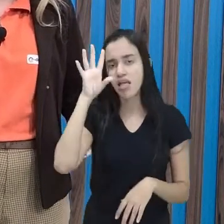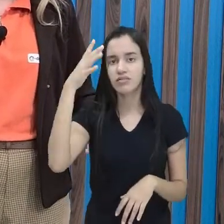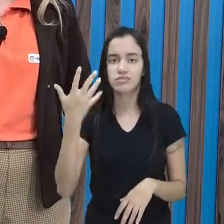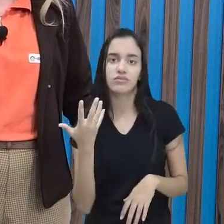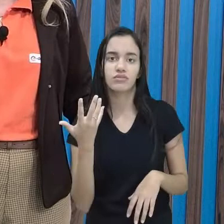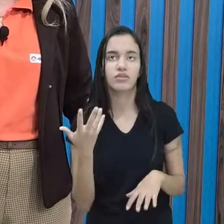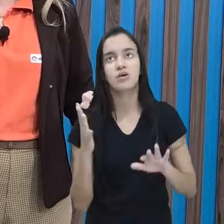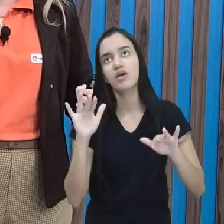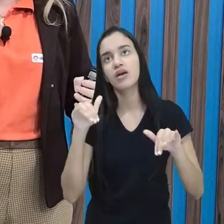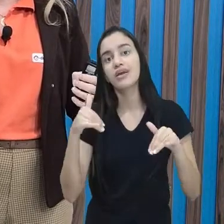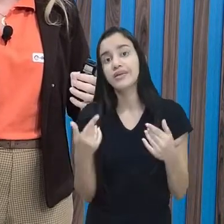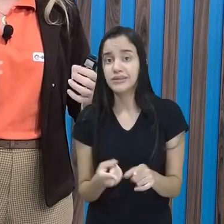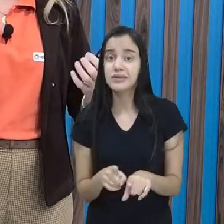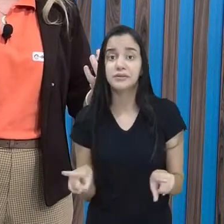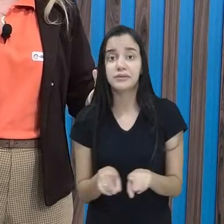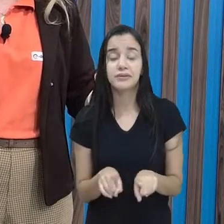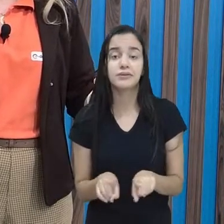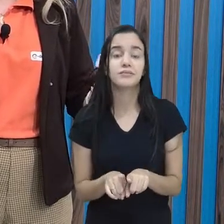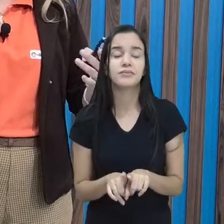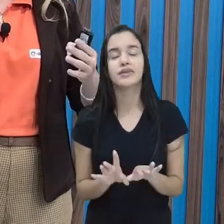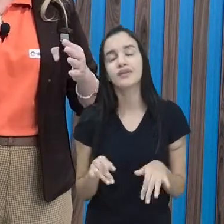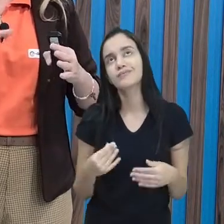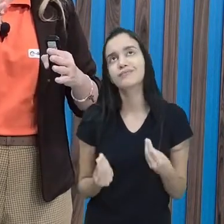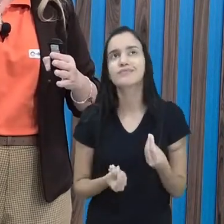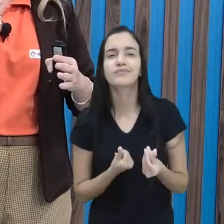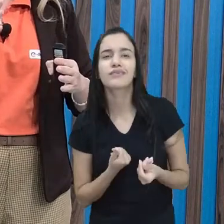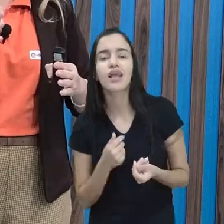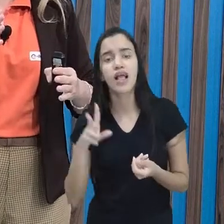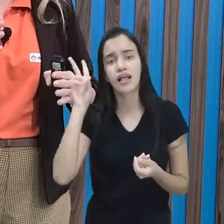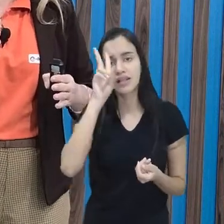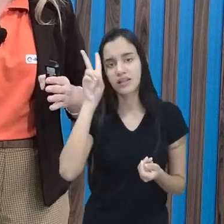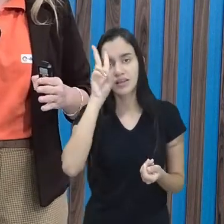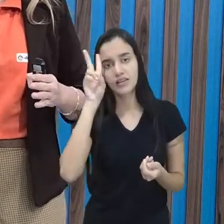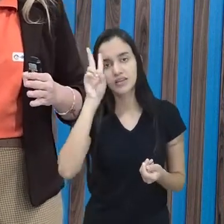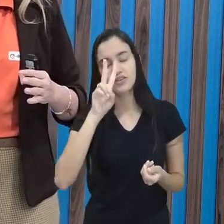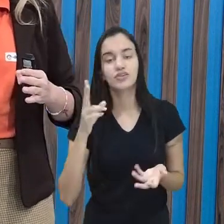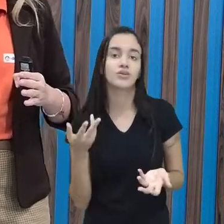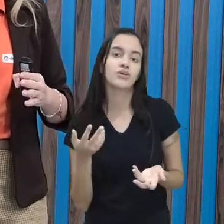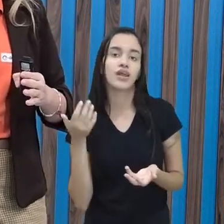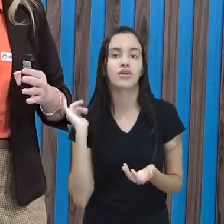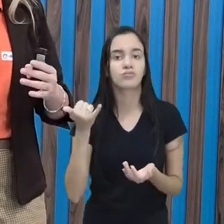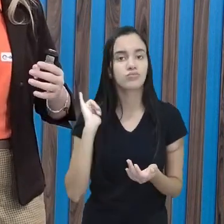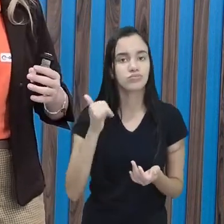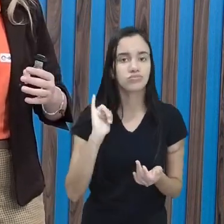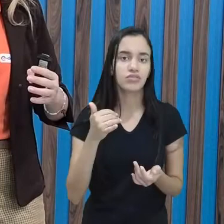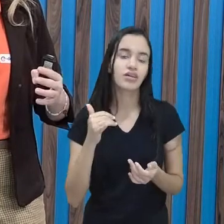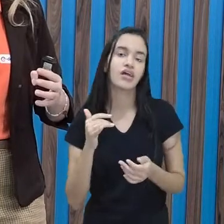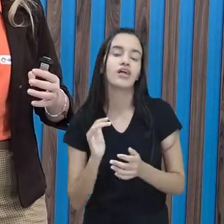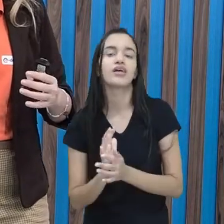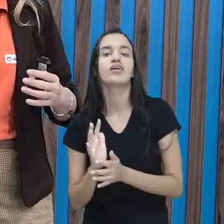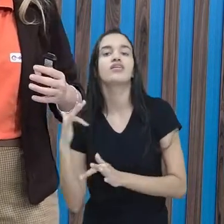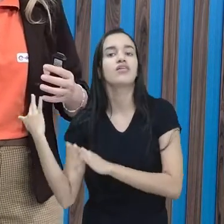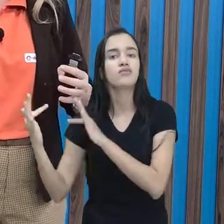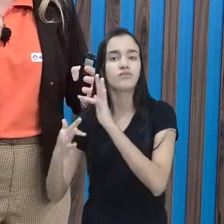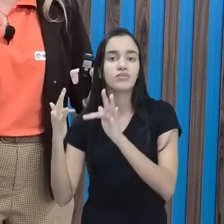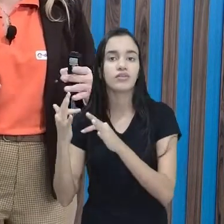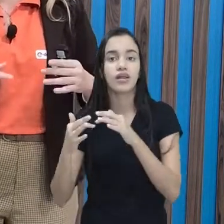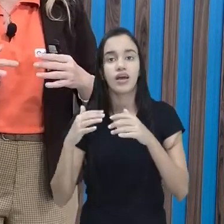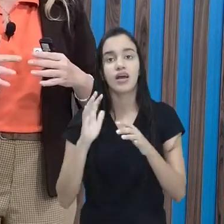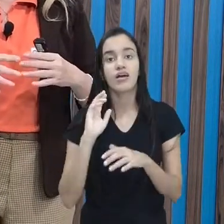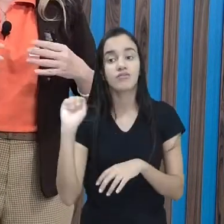resolve, é quando, não é? Na história, no conto de fadas, por exemplo, é aquele final em que tem o